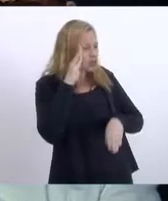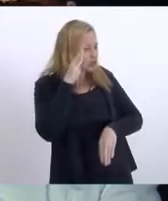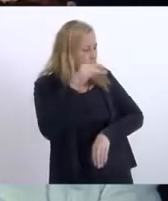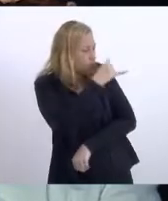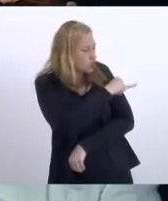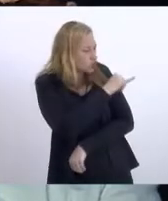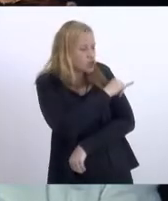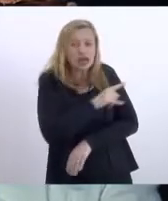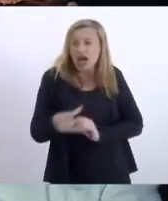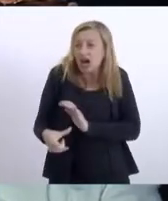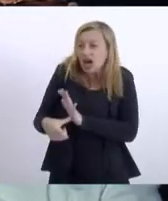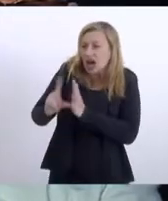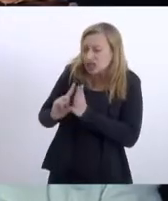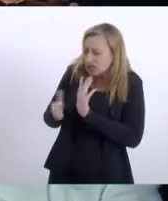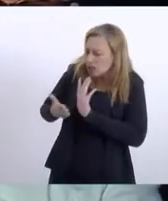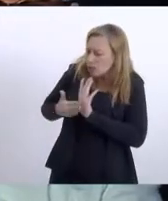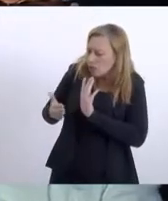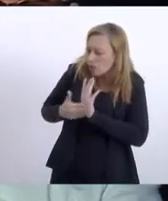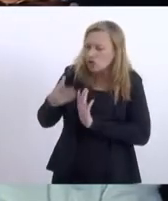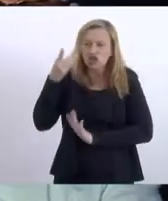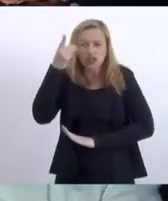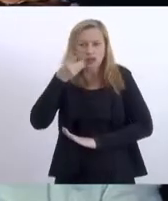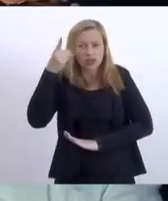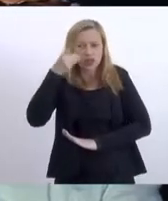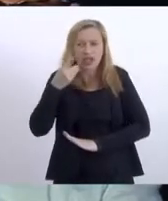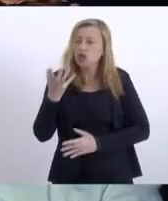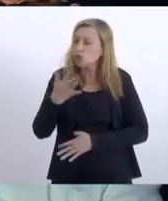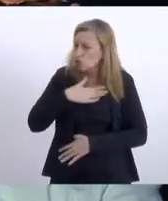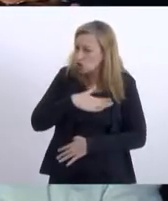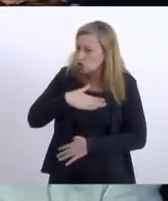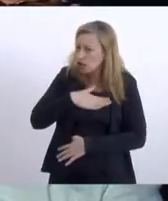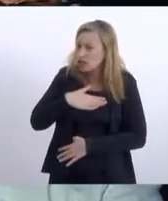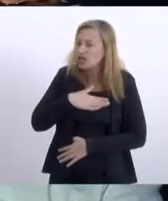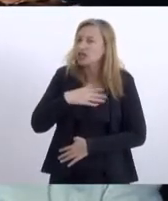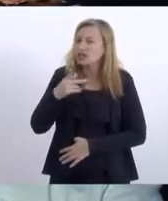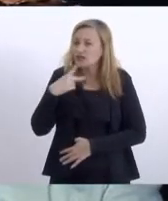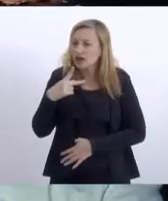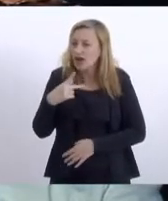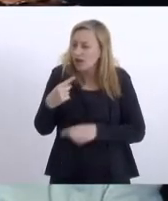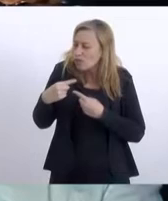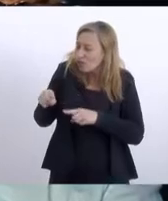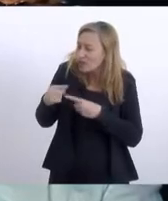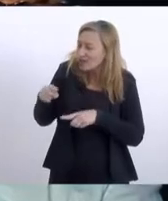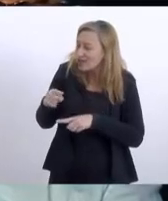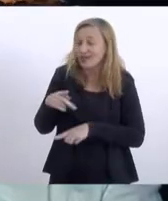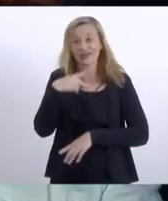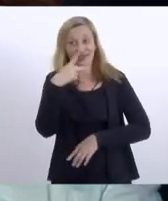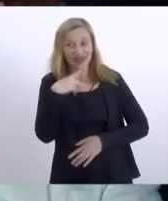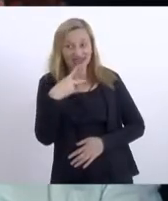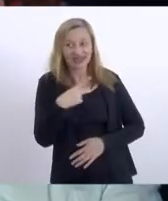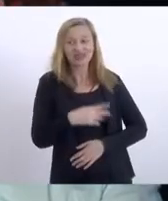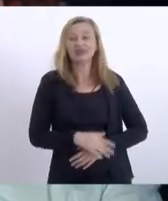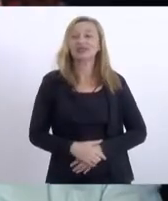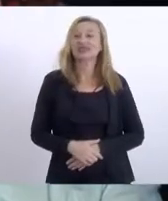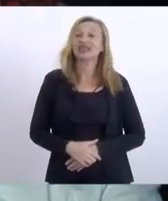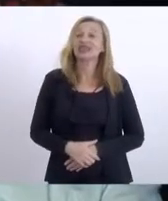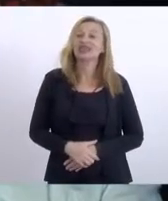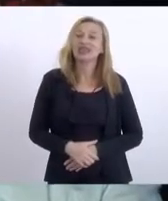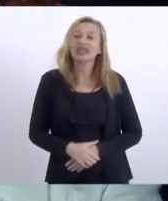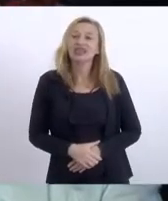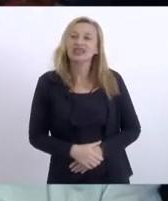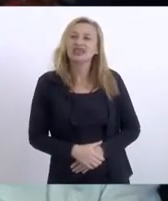E aí, antes de propor, o deputado, o que eu gostaria de propor, bem provocativamente falando, o